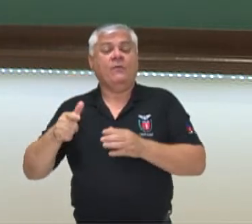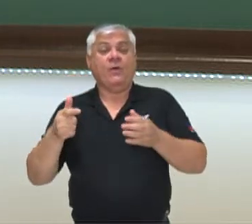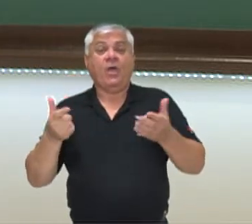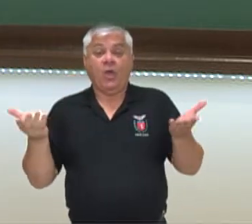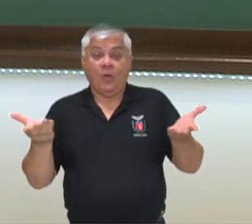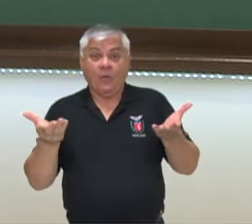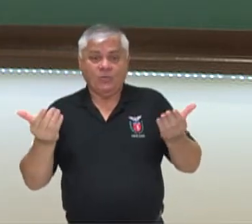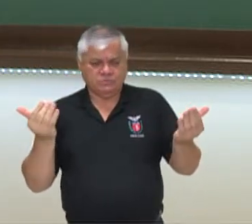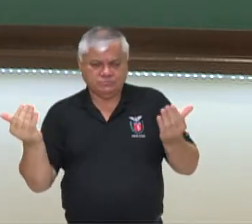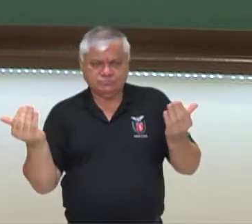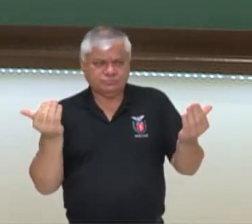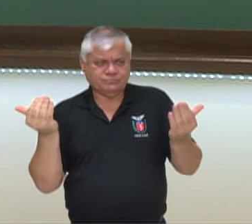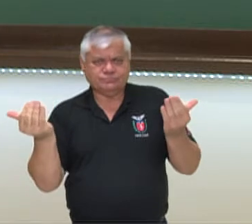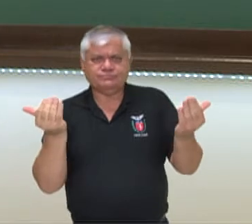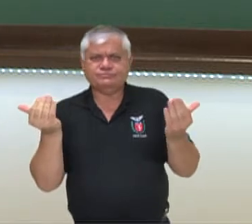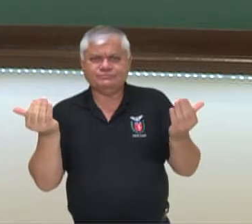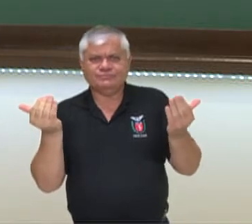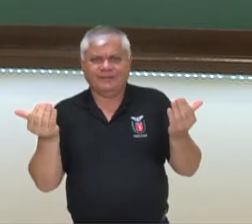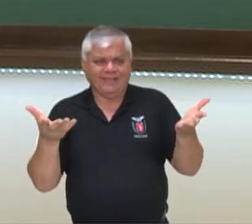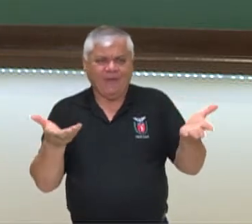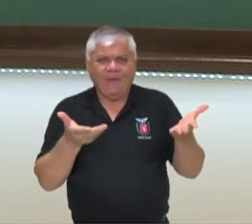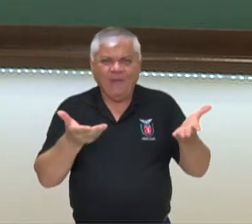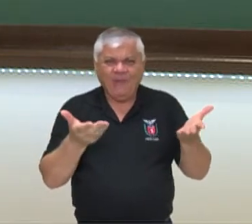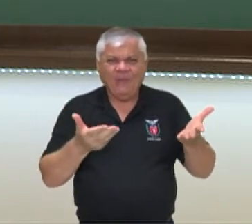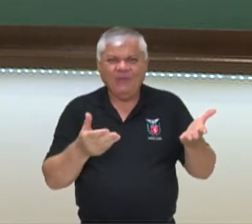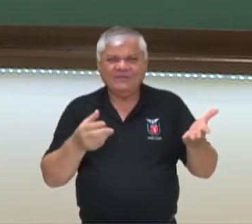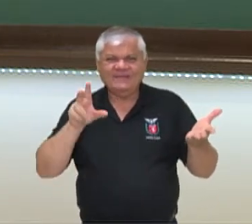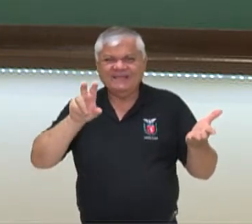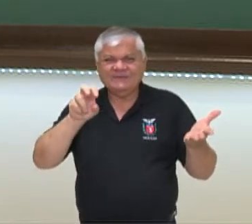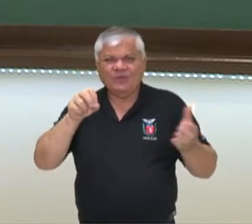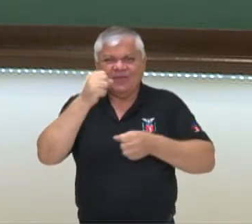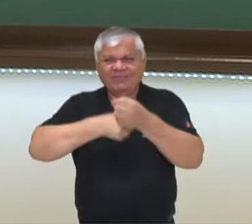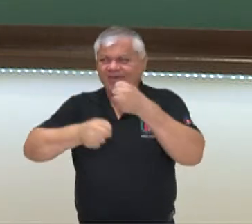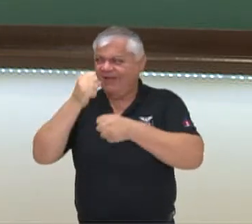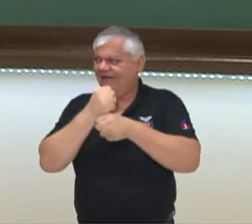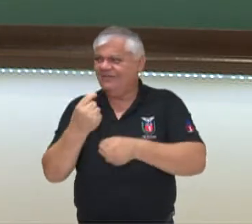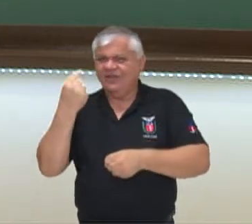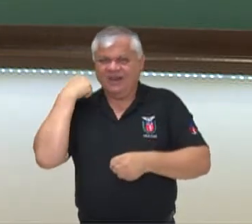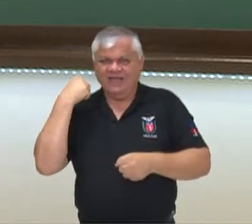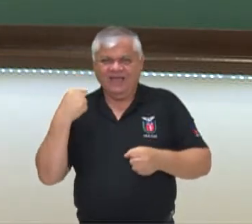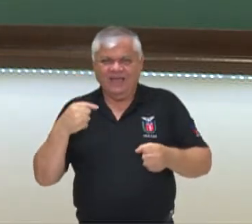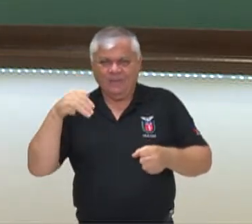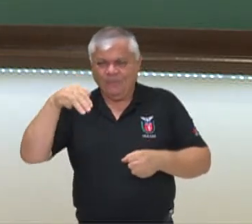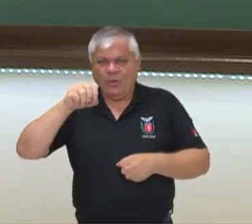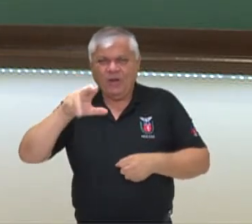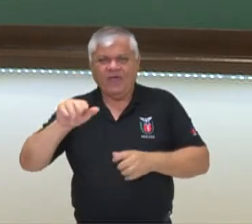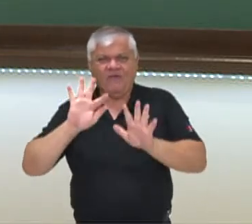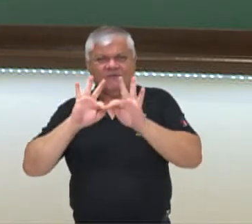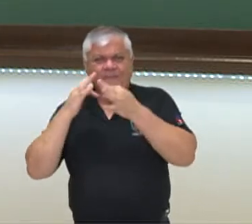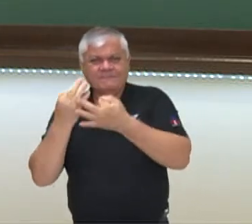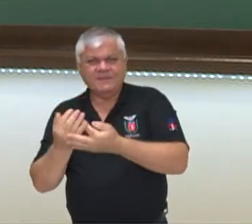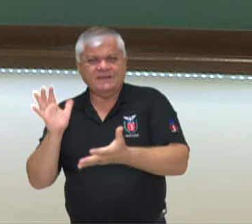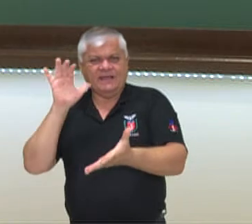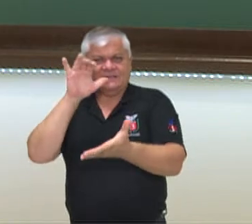essa sociedade nos dias de hoje. Então, alguns valores morais, né, por exemplo, com relação à família, ao casamento, à posição da